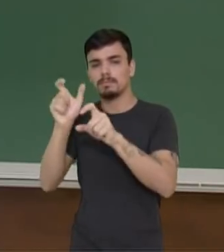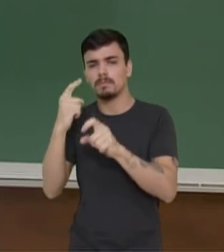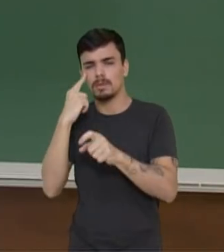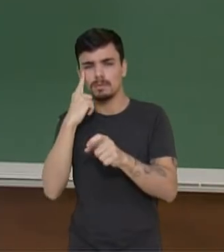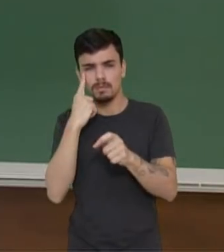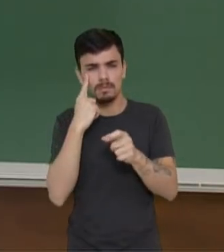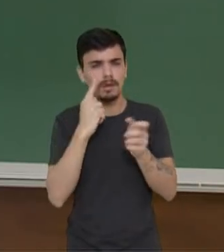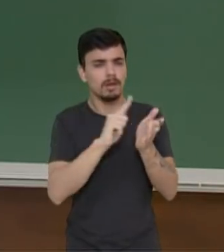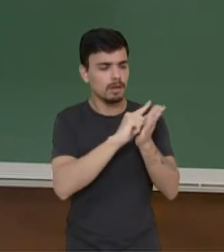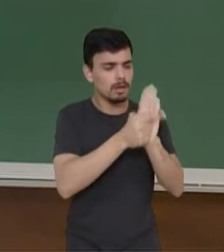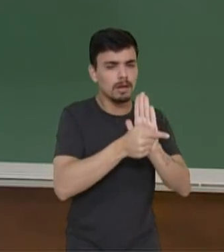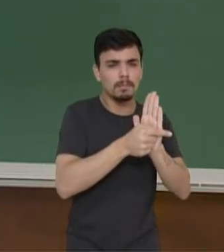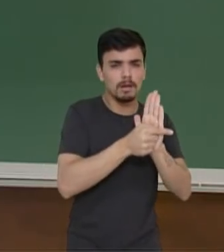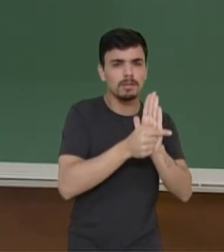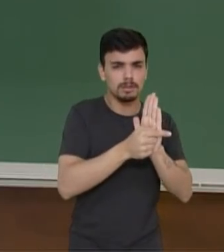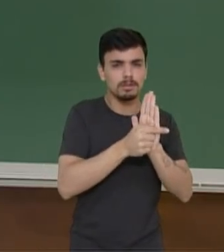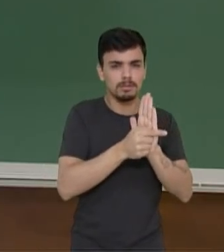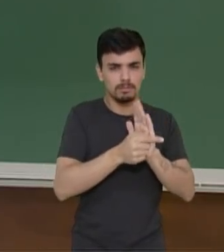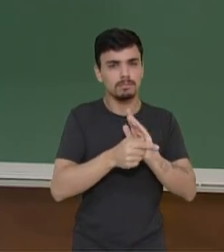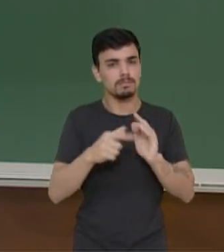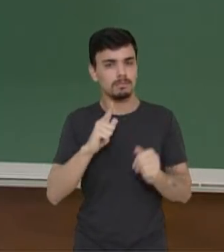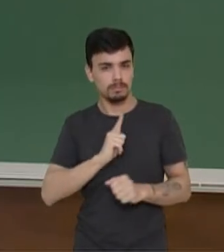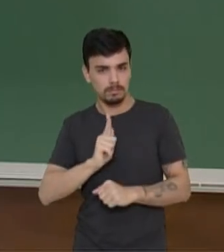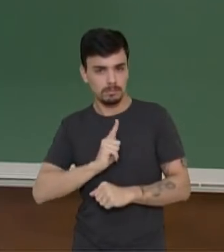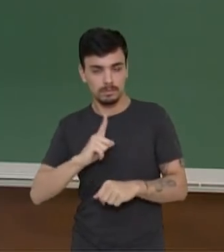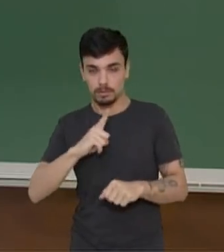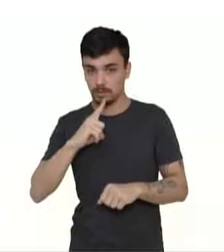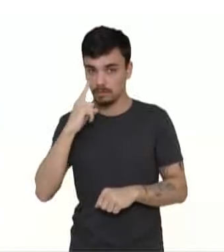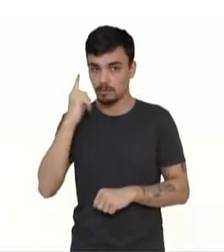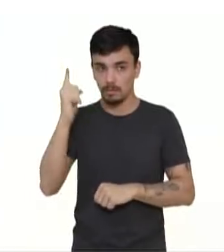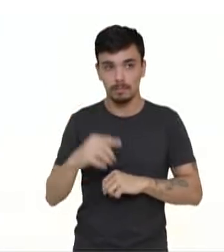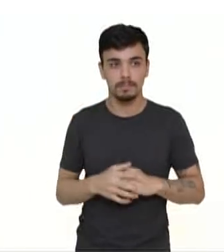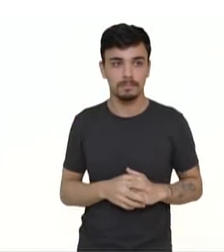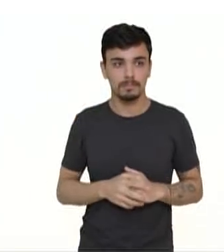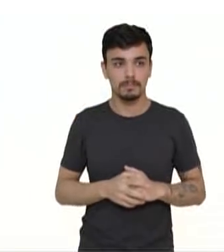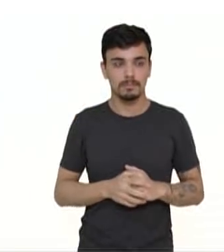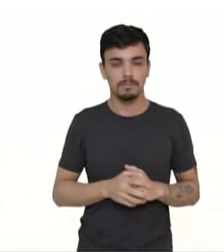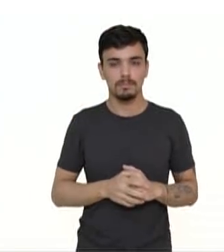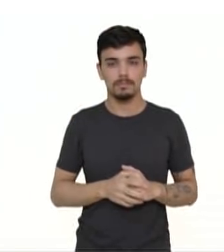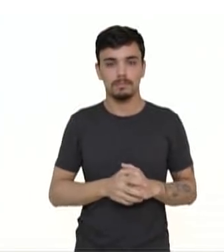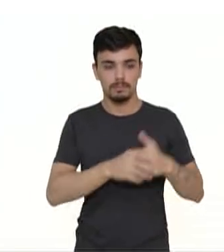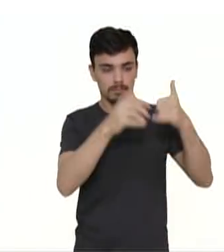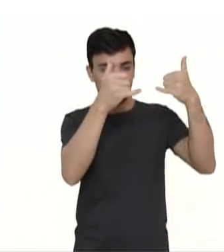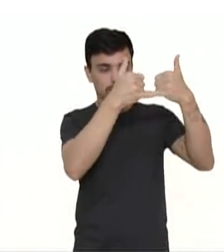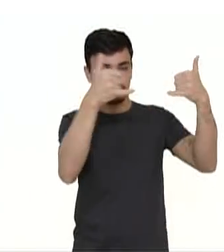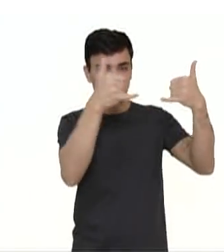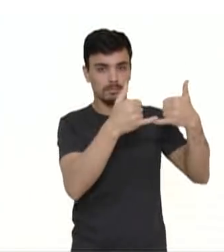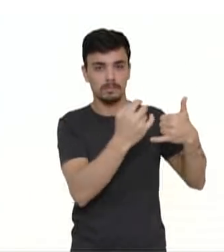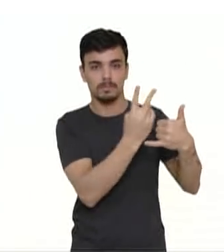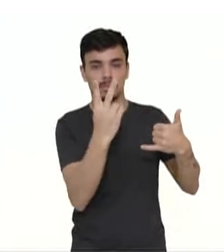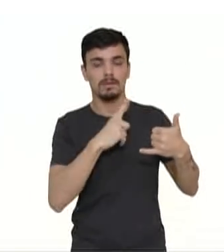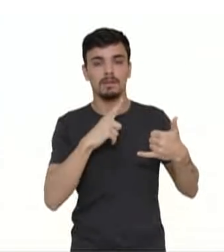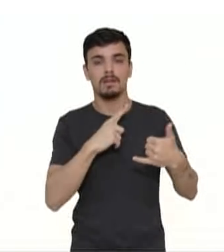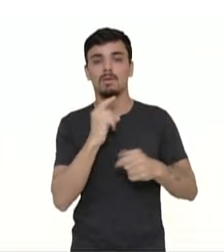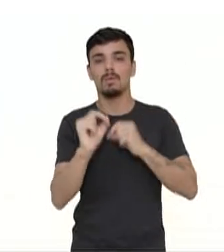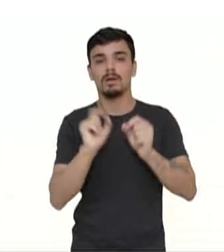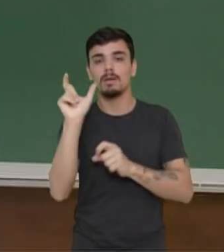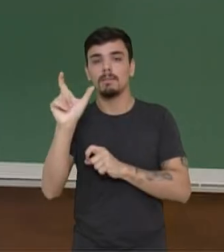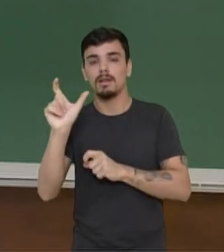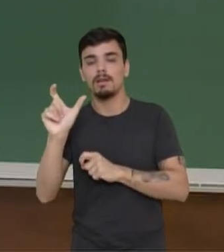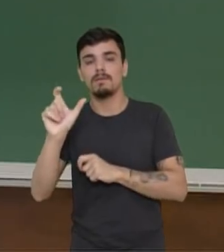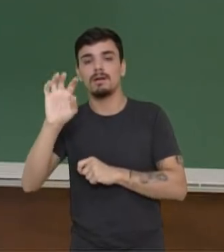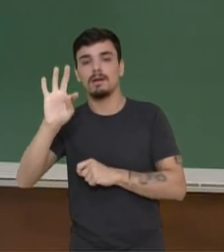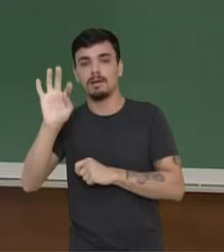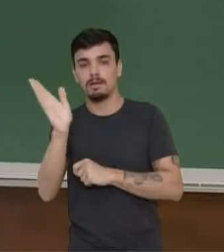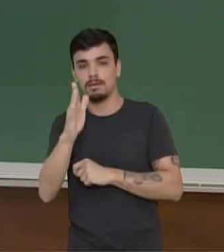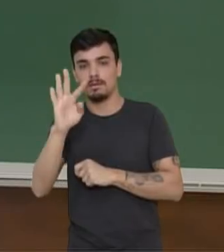elas pertencem. Então observem aqui já na segunda linha. Na segunda linha do conto, a gente tem a expressão à tarde, que